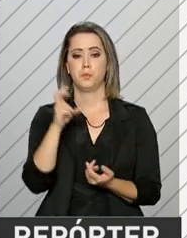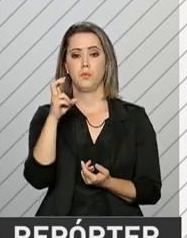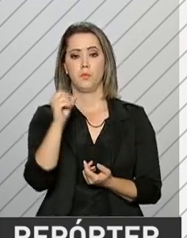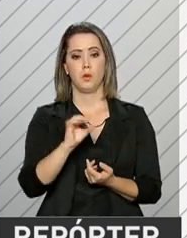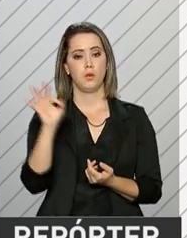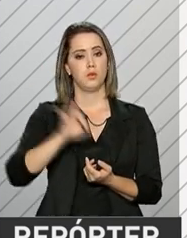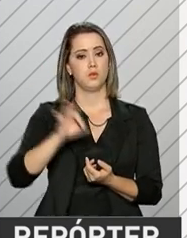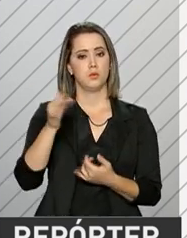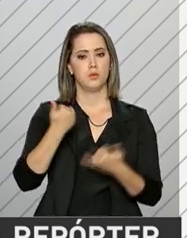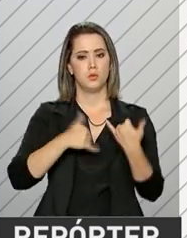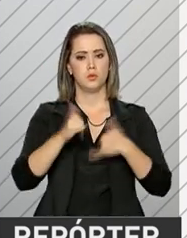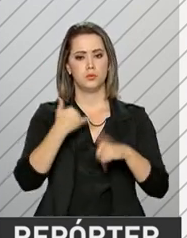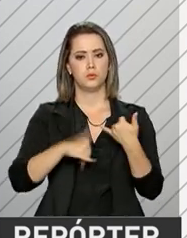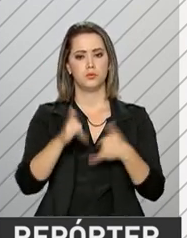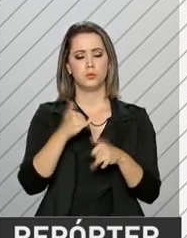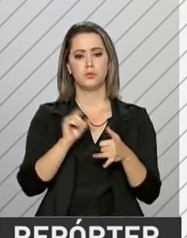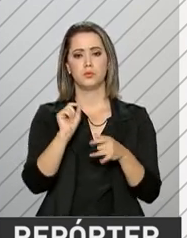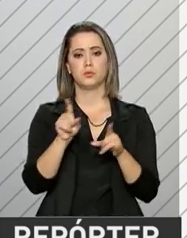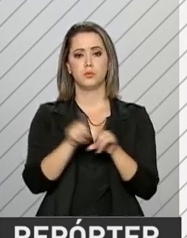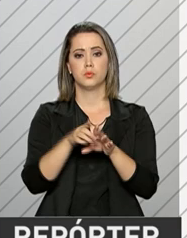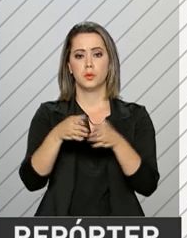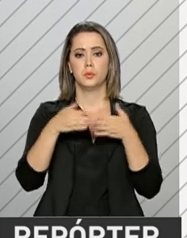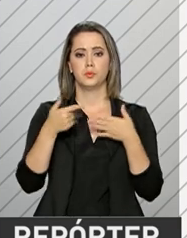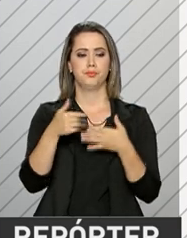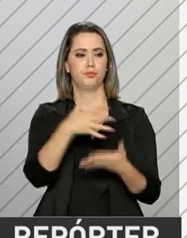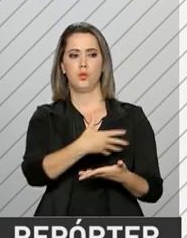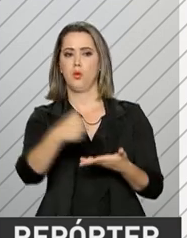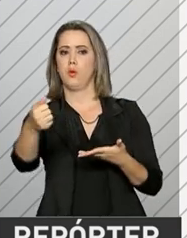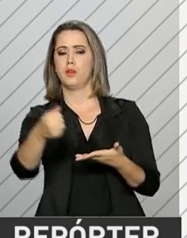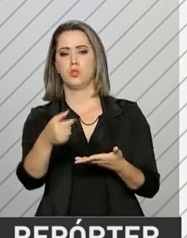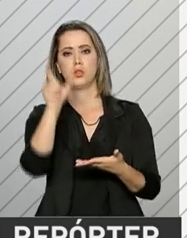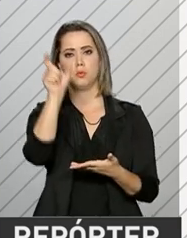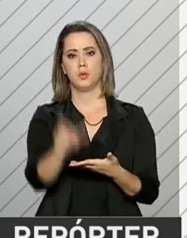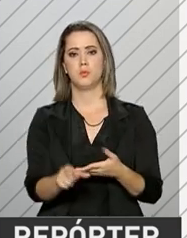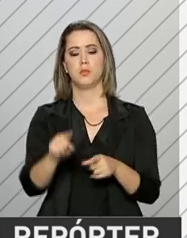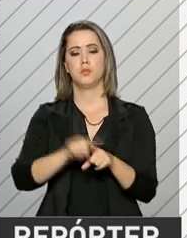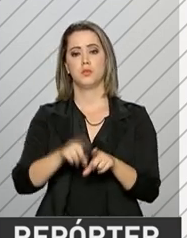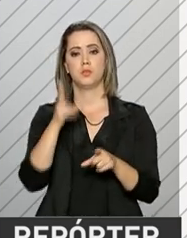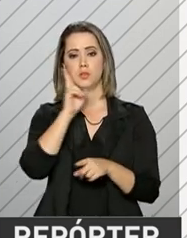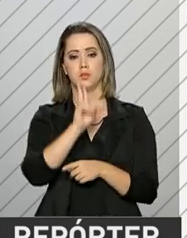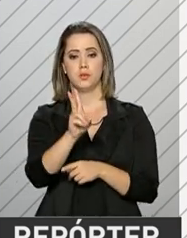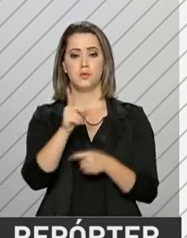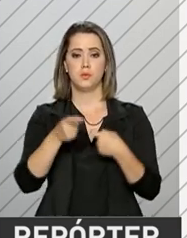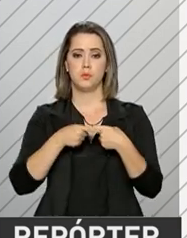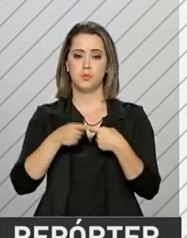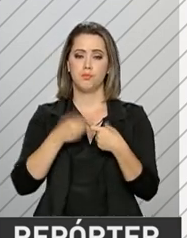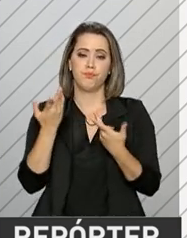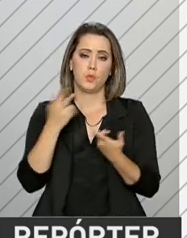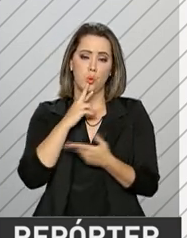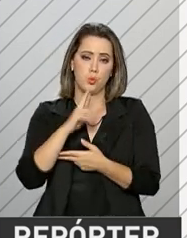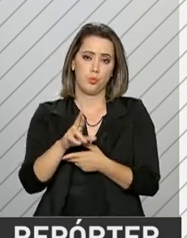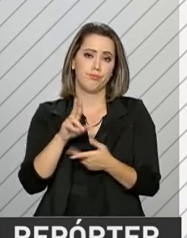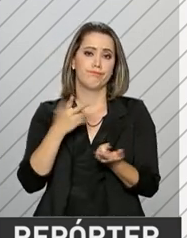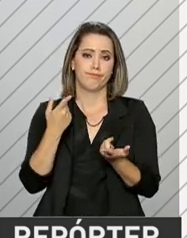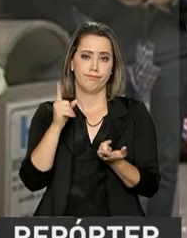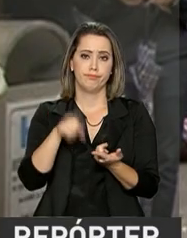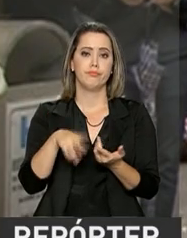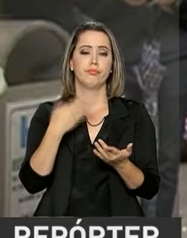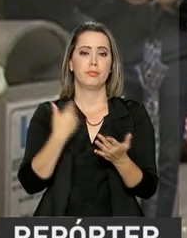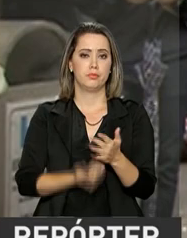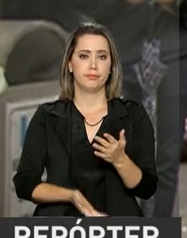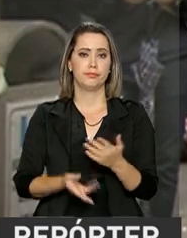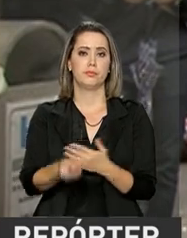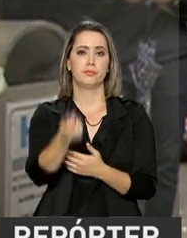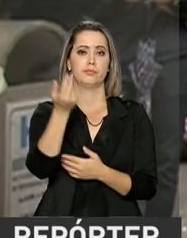50% dos resultados de exames não eram retirados pelos pacientes e vistos pelos médicos resultando em prejuízo